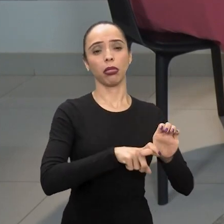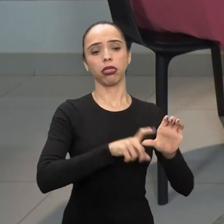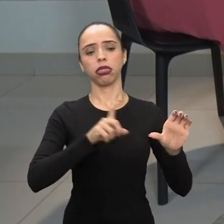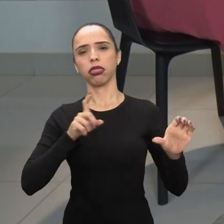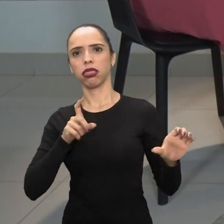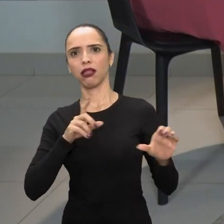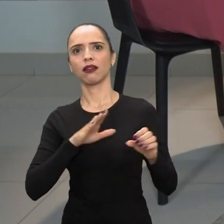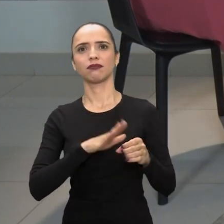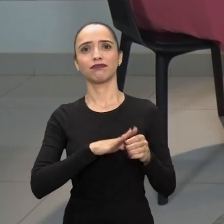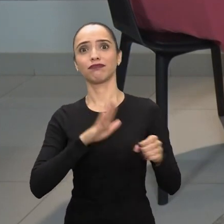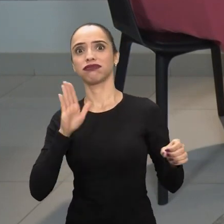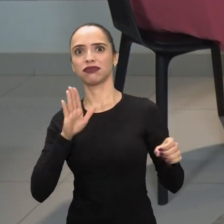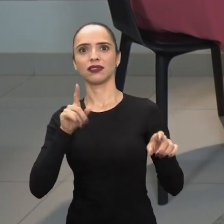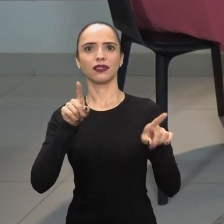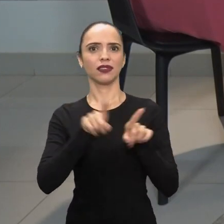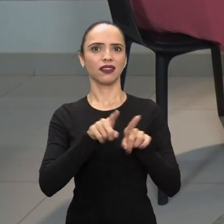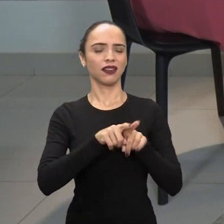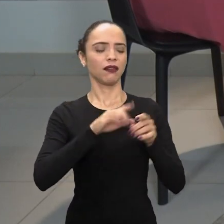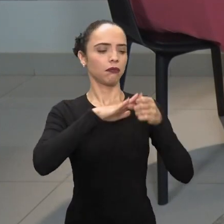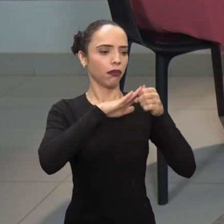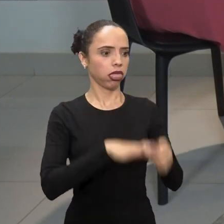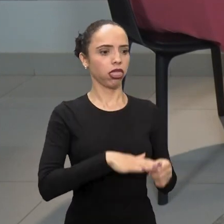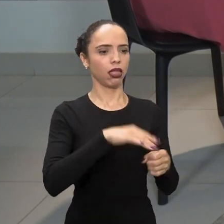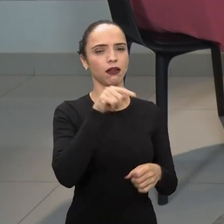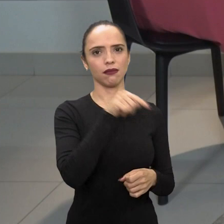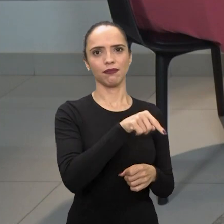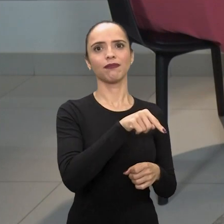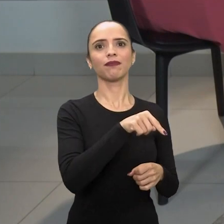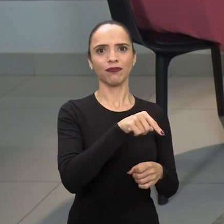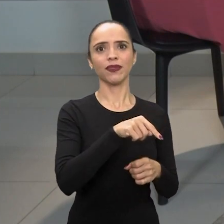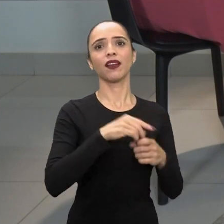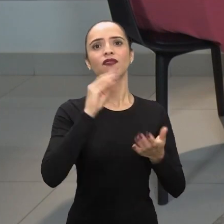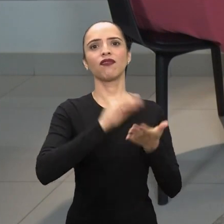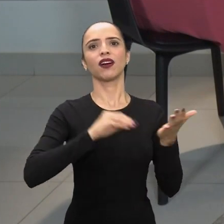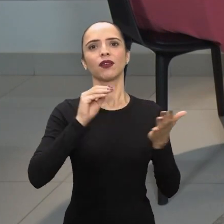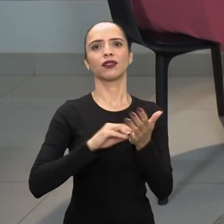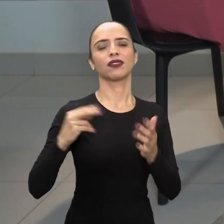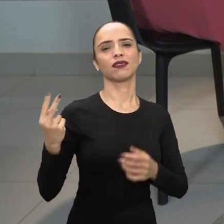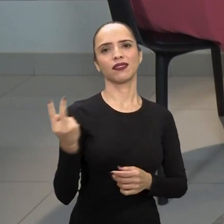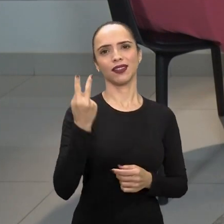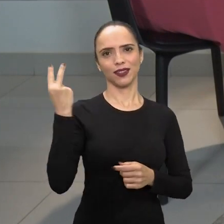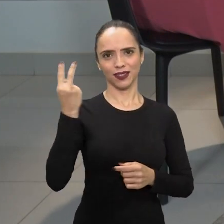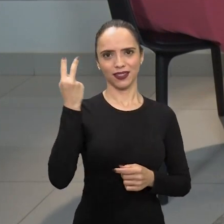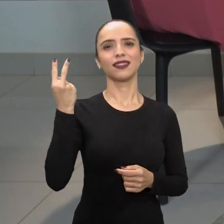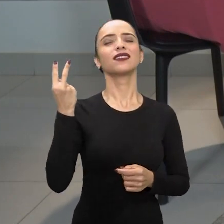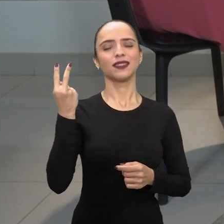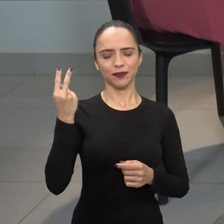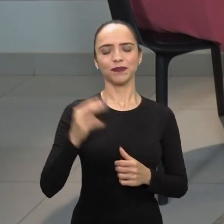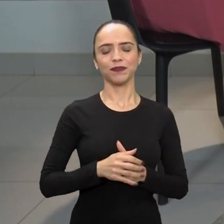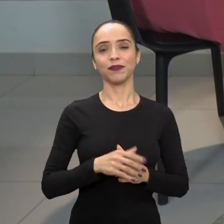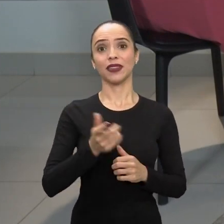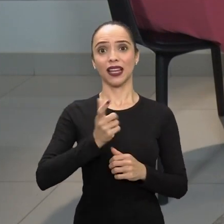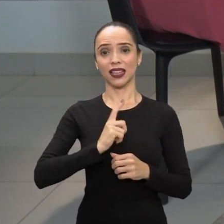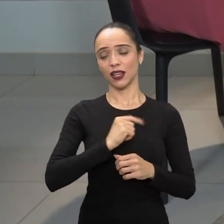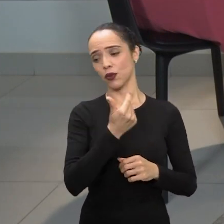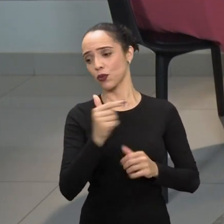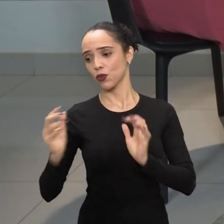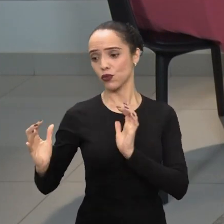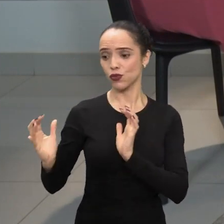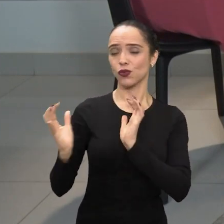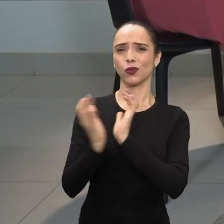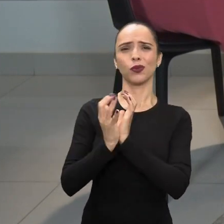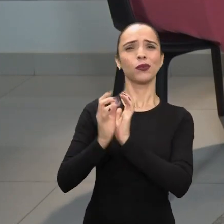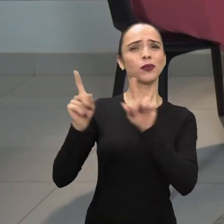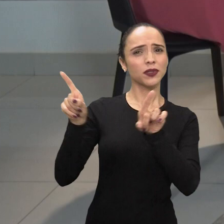que não valoriza essa diversidade cultural e até um dado importante também não olha para outras outros